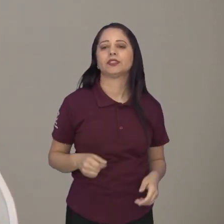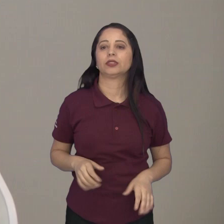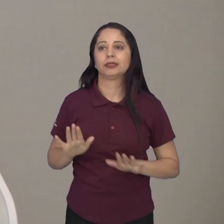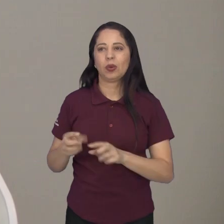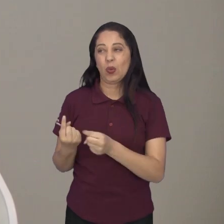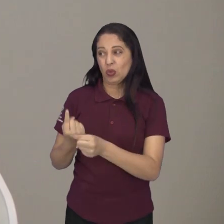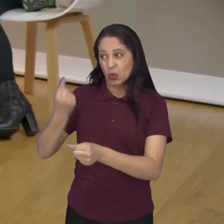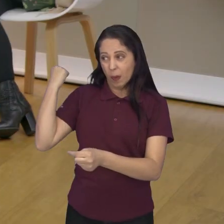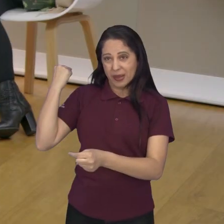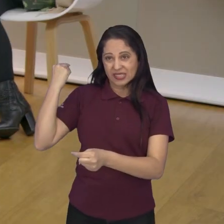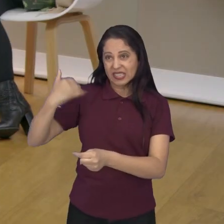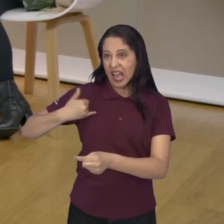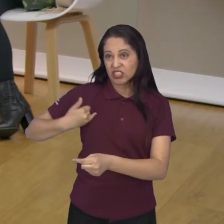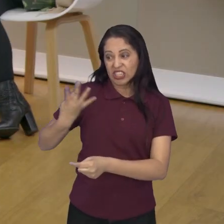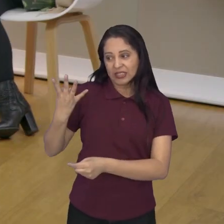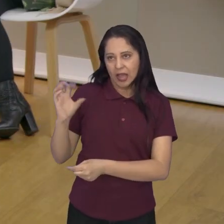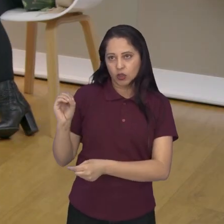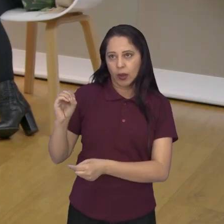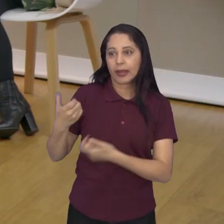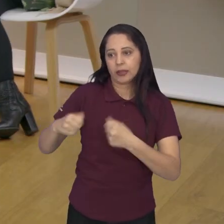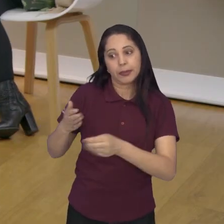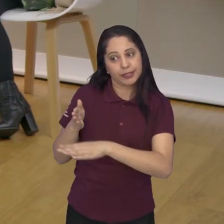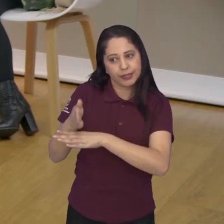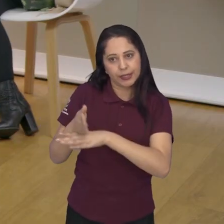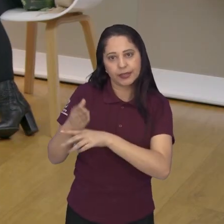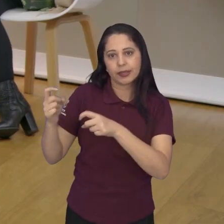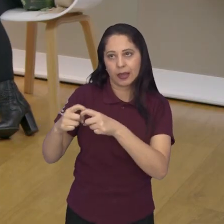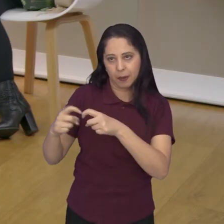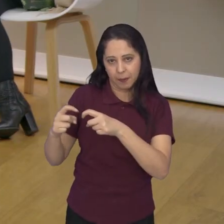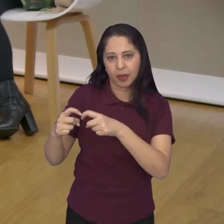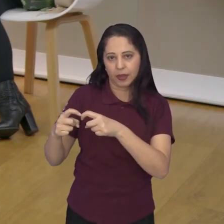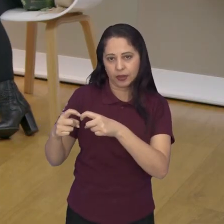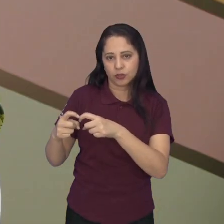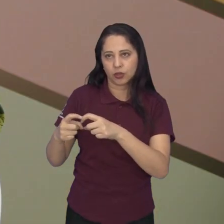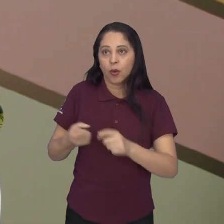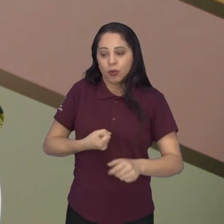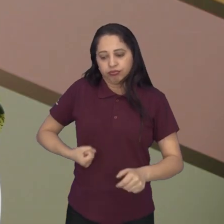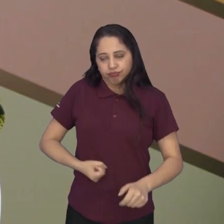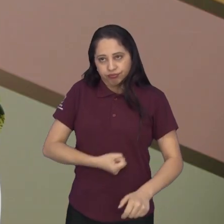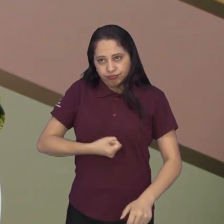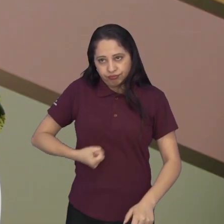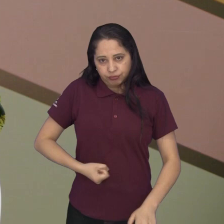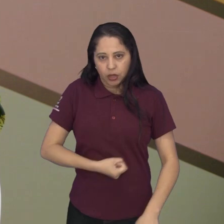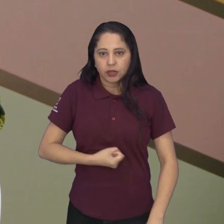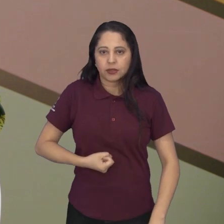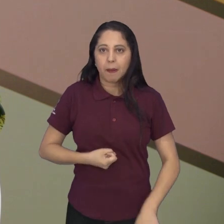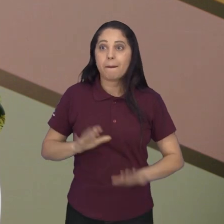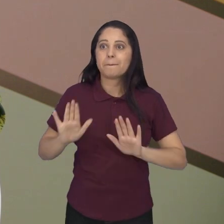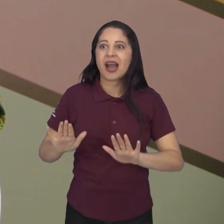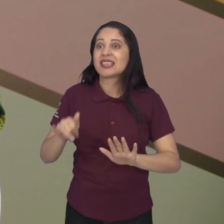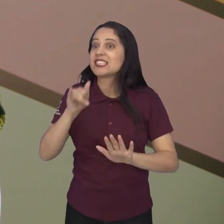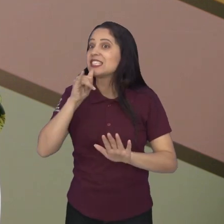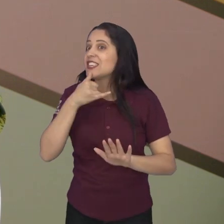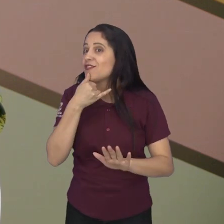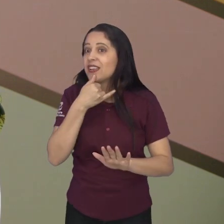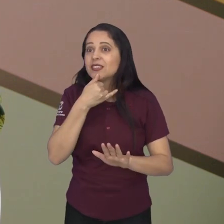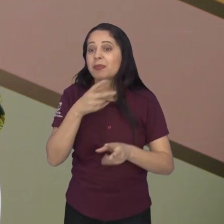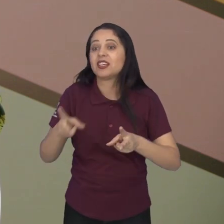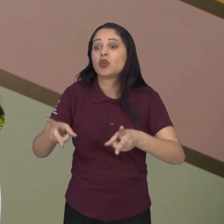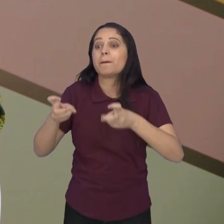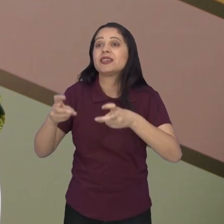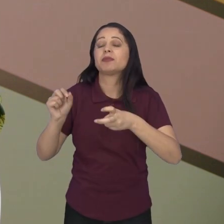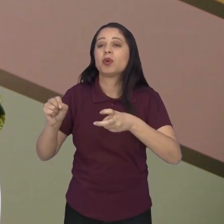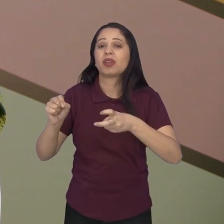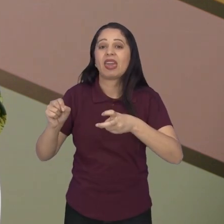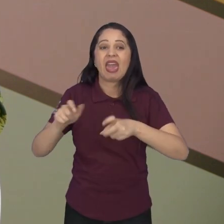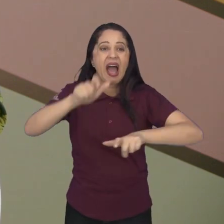essa idade? Antigamente a gente falava que era a partir dos 40 anos, né? Todo mundo merece um ultrassom de abdômen. Hoje, infelizmente, a